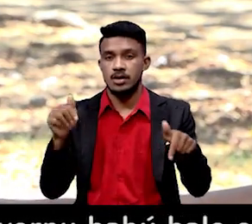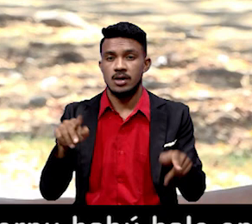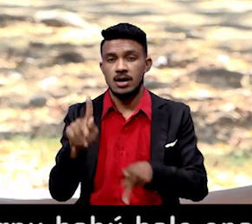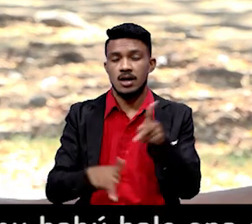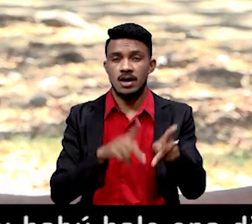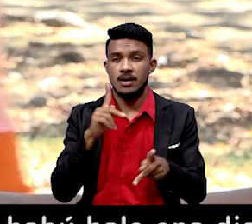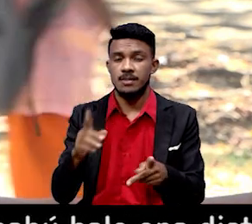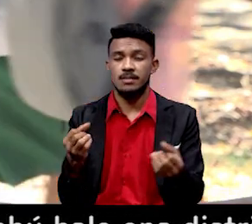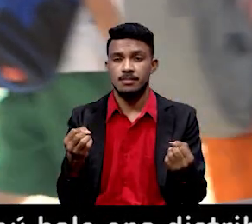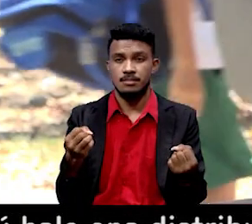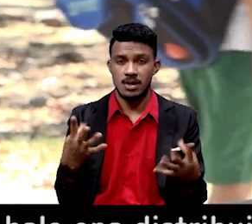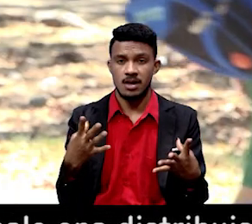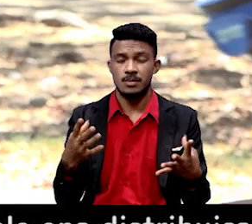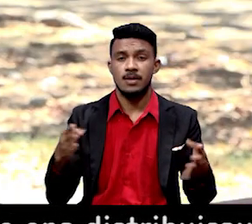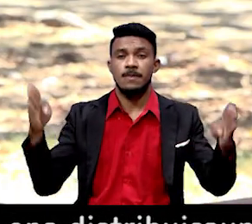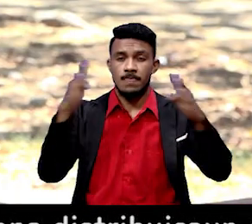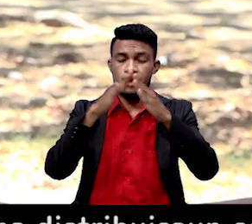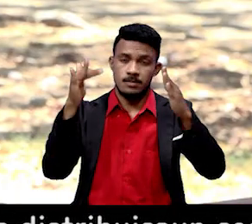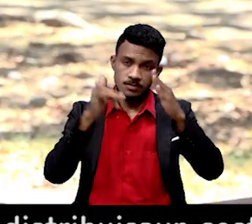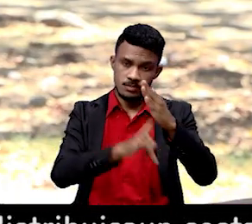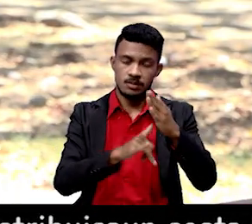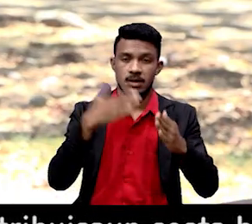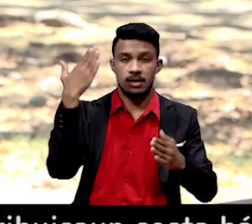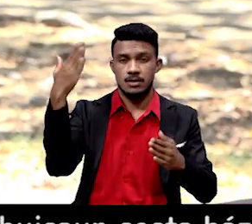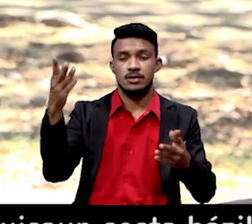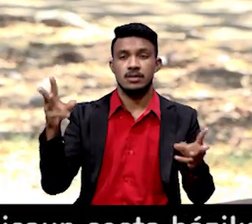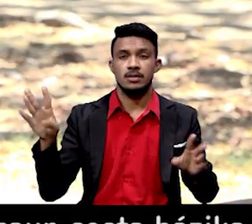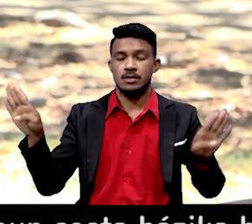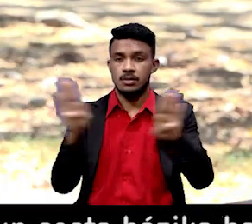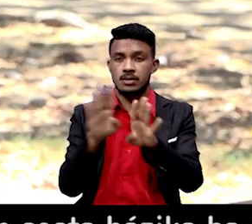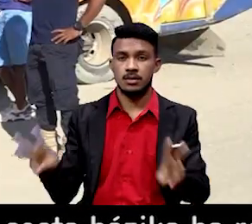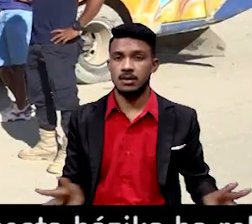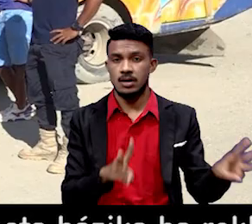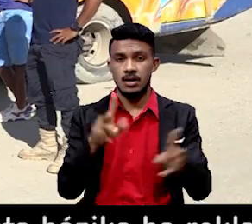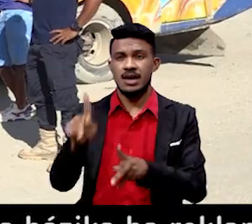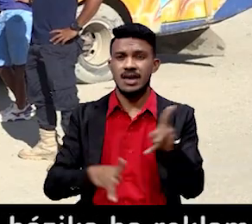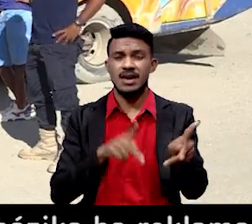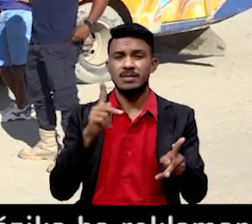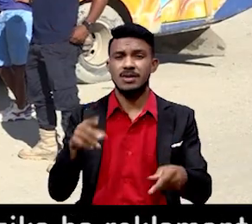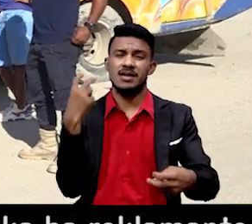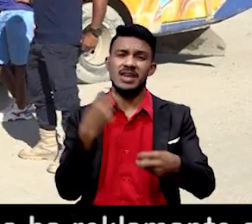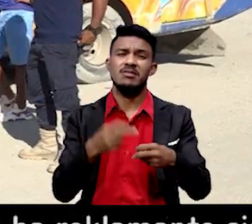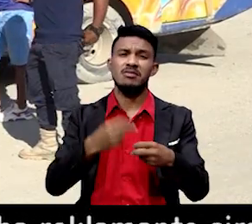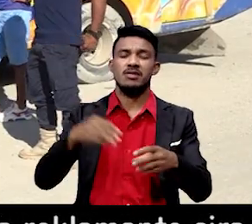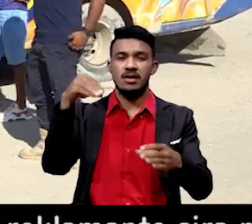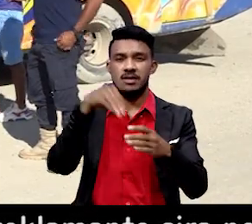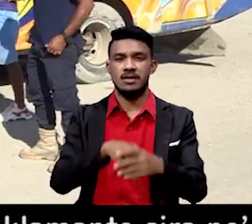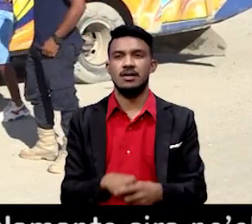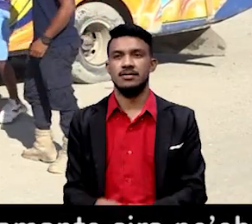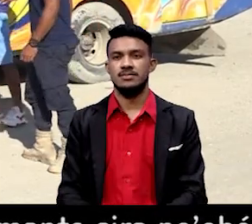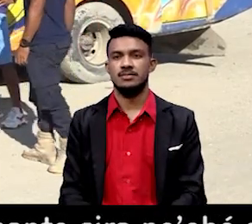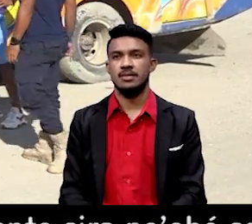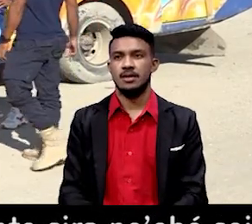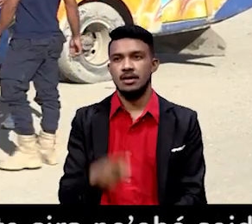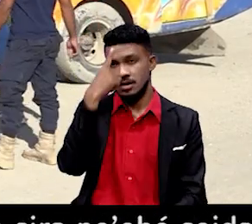cerca sanitária, o acompanhamento obrigatório nei. Povo ita colia mamos kata povo nei ya agonia lara. Ita colia agonia lara. Tamba